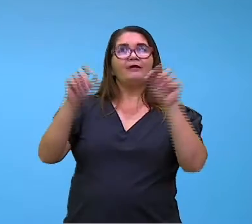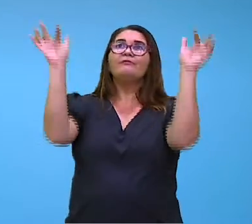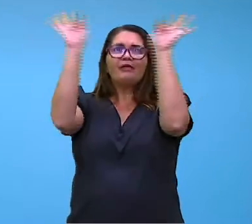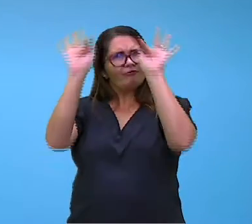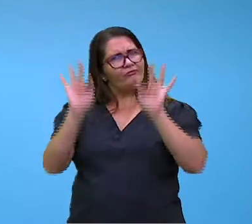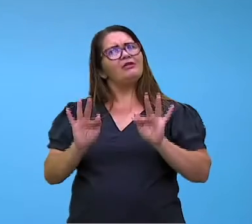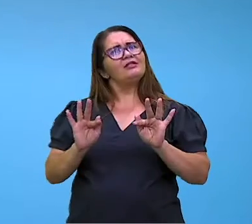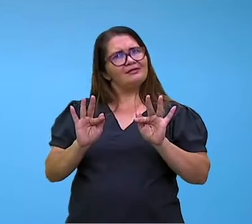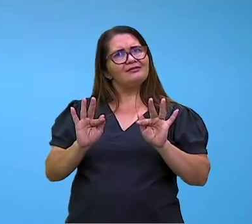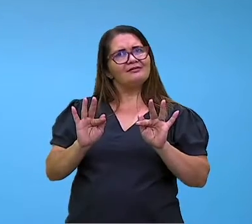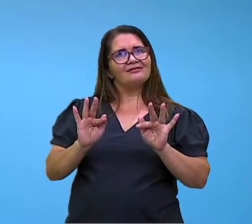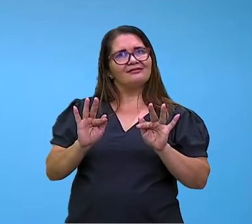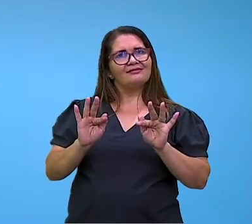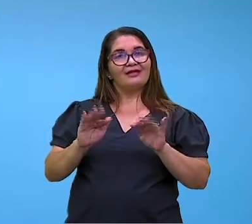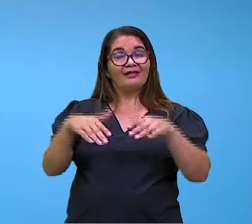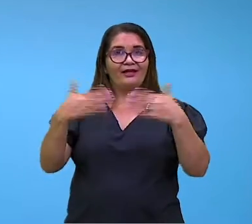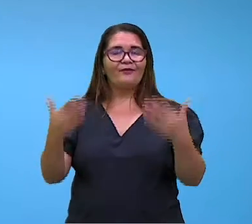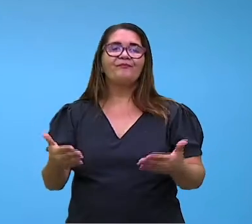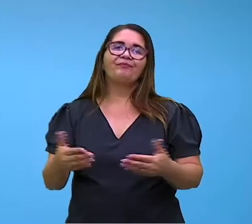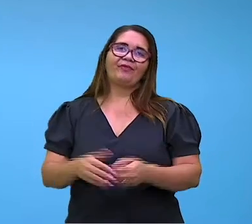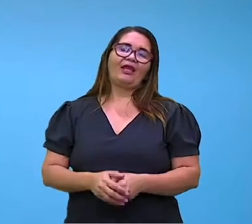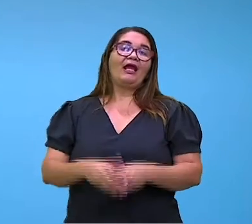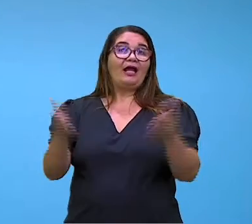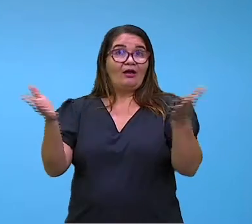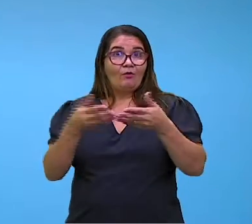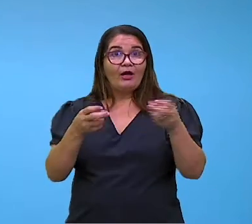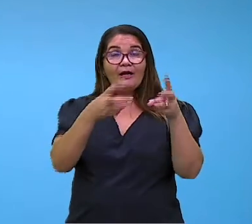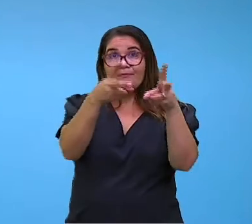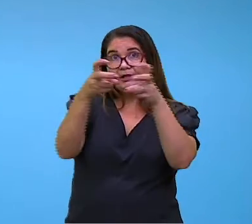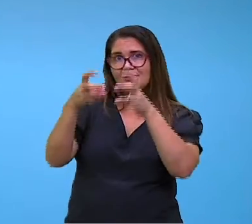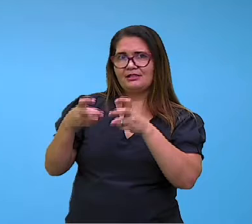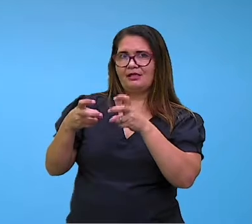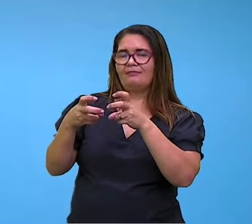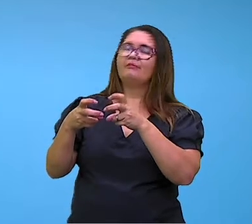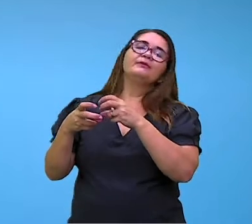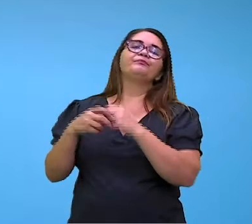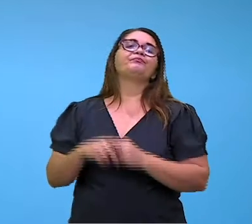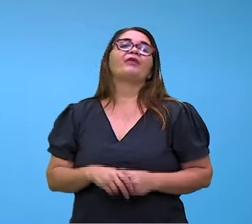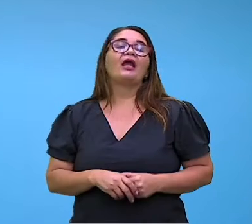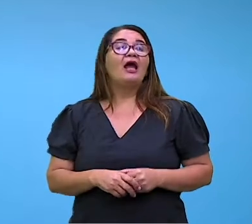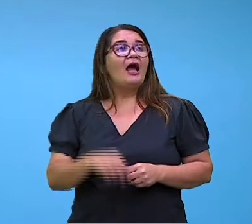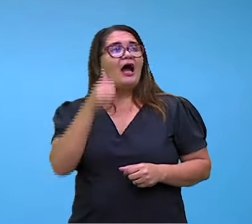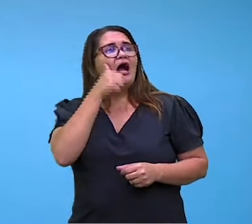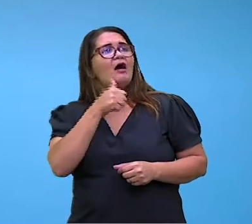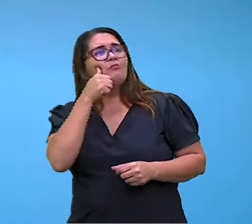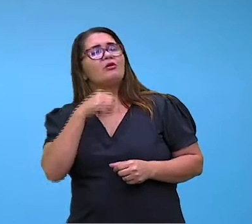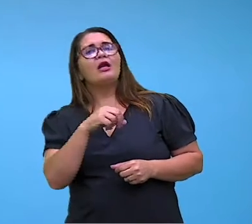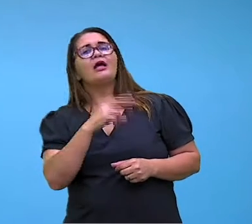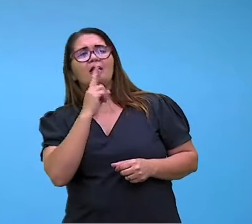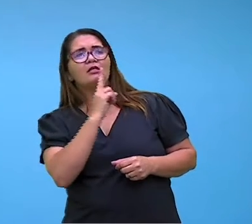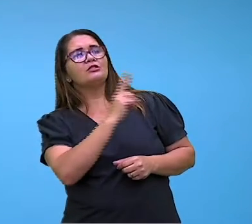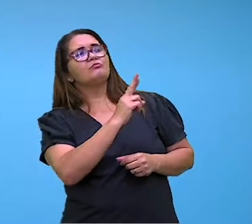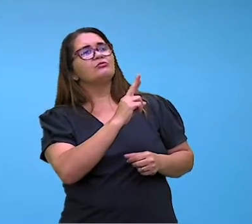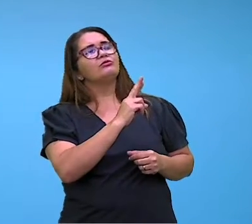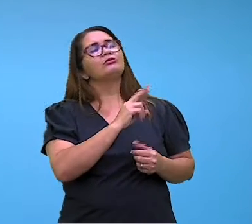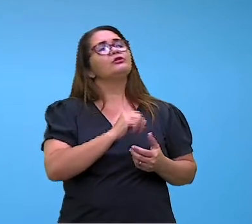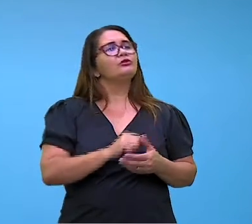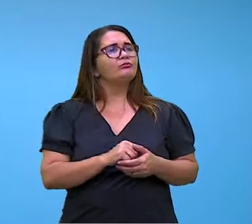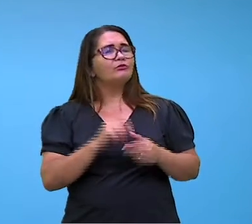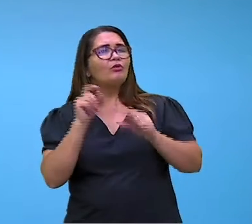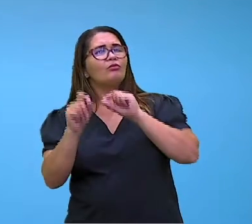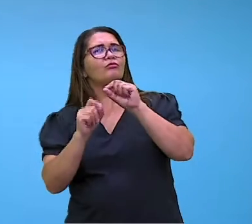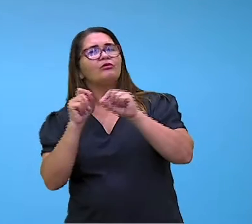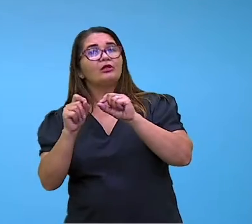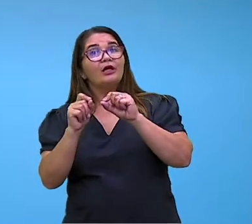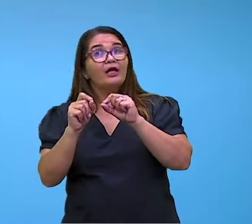Então, observe o que eles continuam falando. Ela vira e fala, take my word for it,